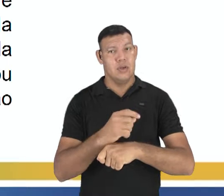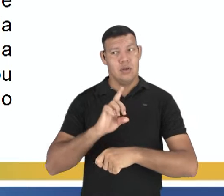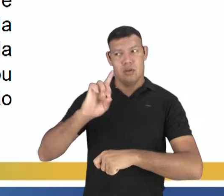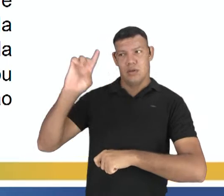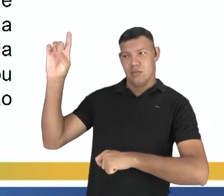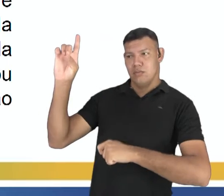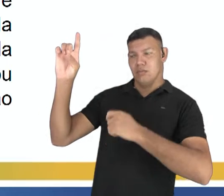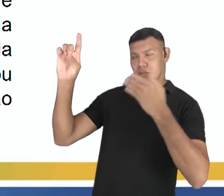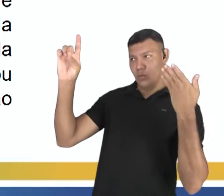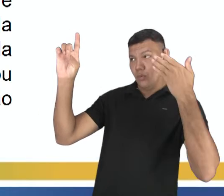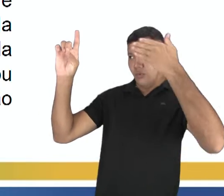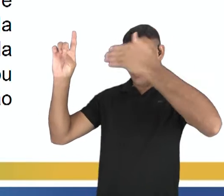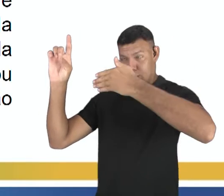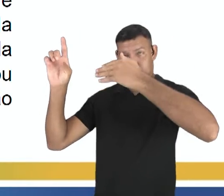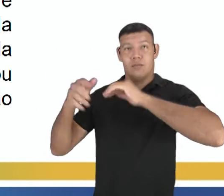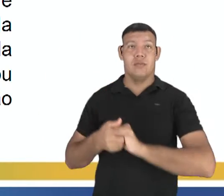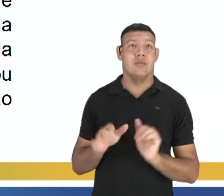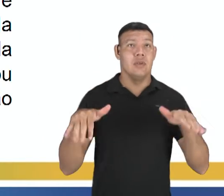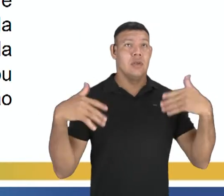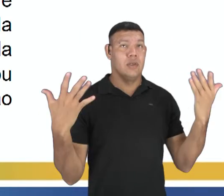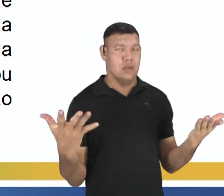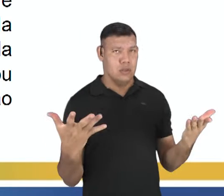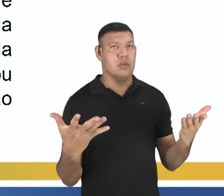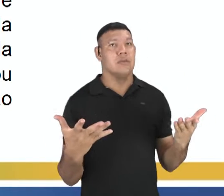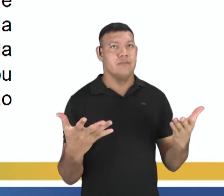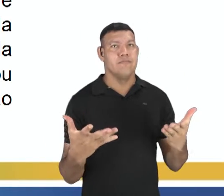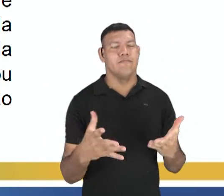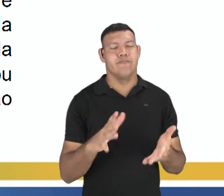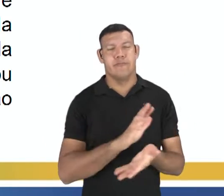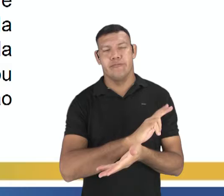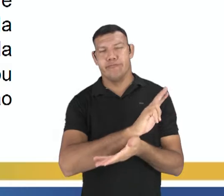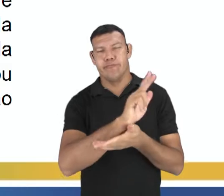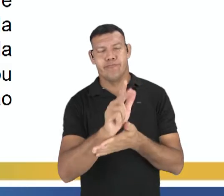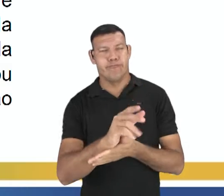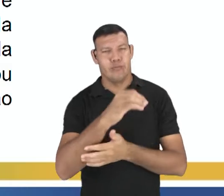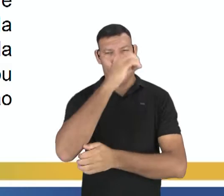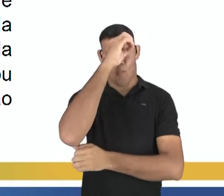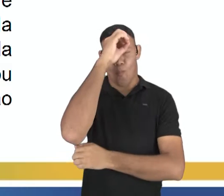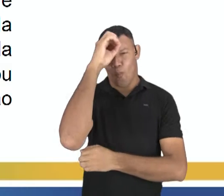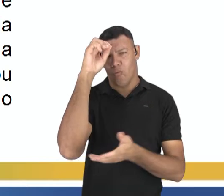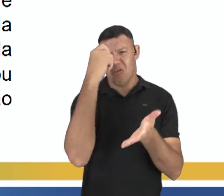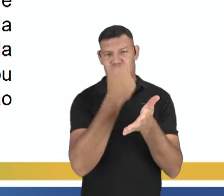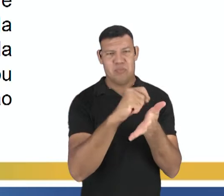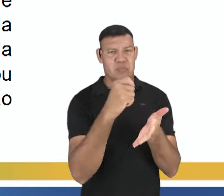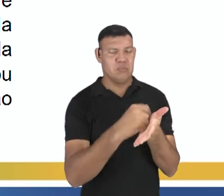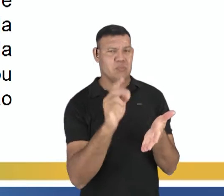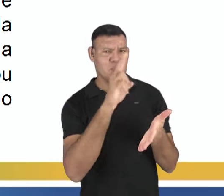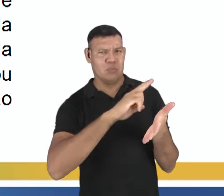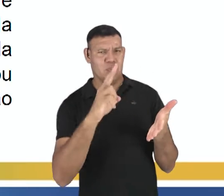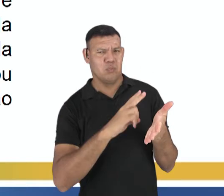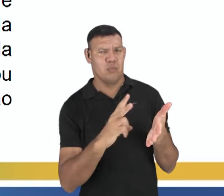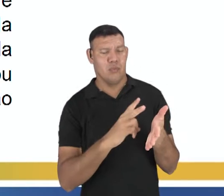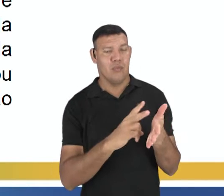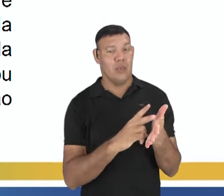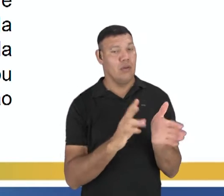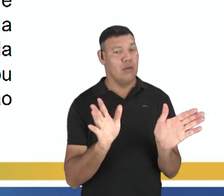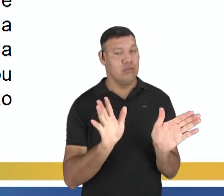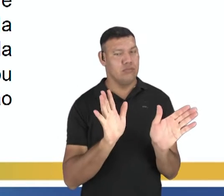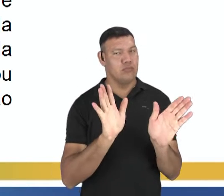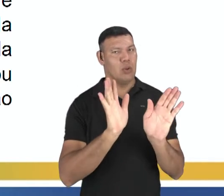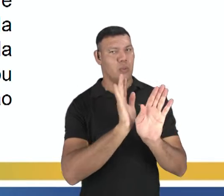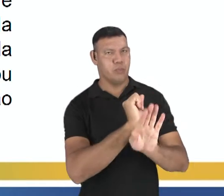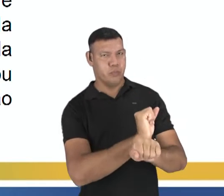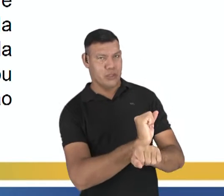período medieval, a maioria da população era analfabeta. A escrita e a leitura estavam restritas, os livros